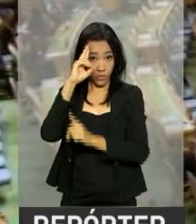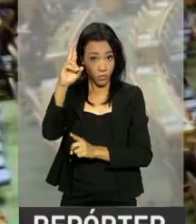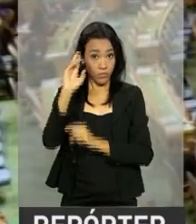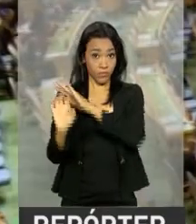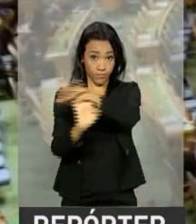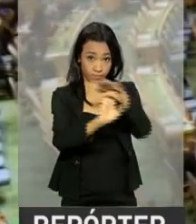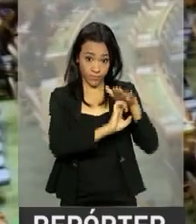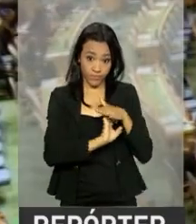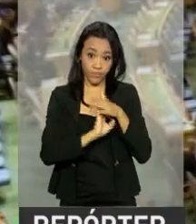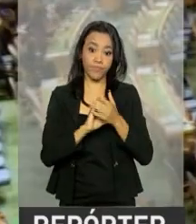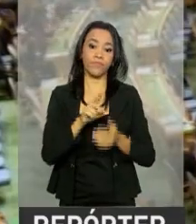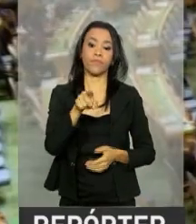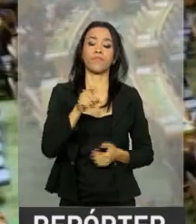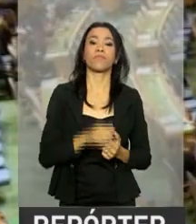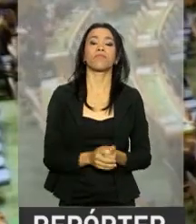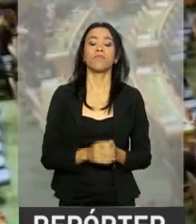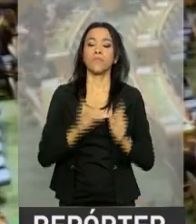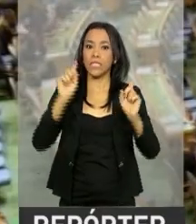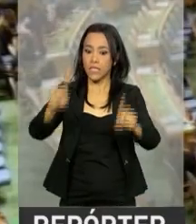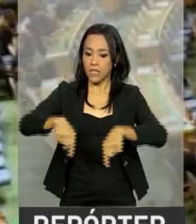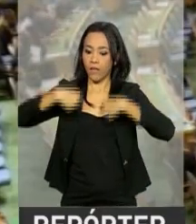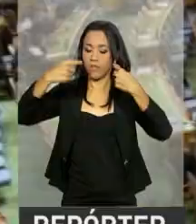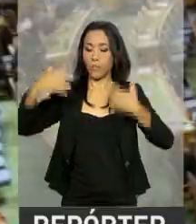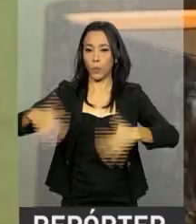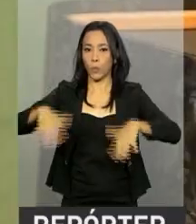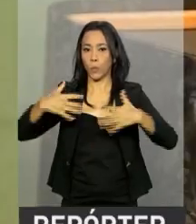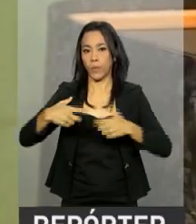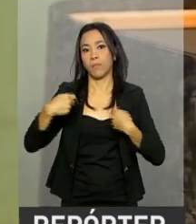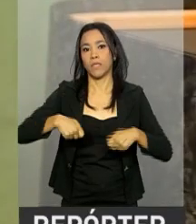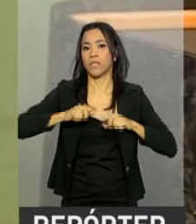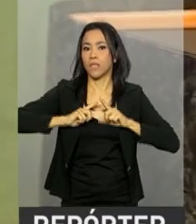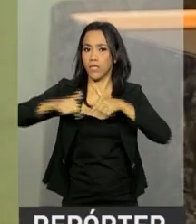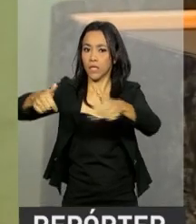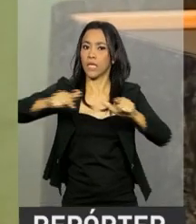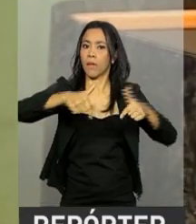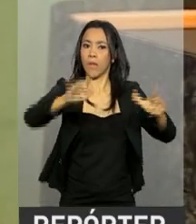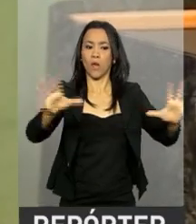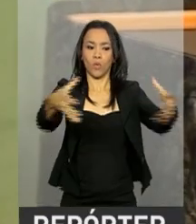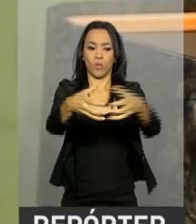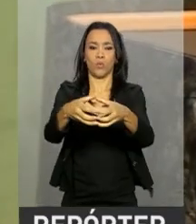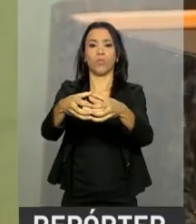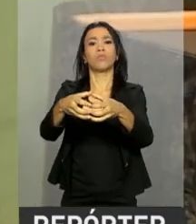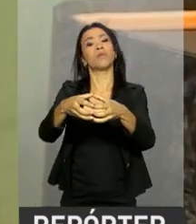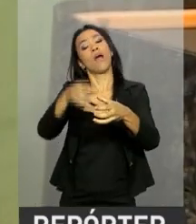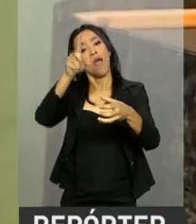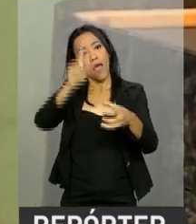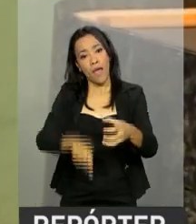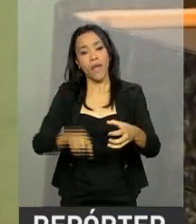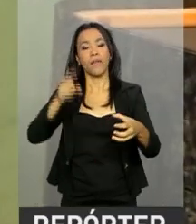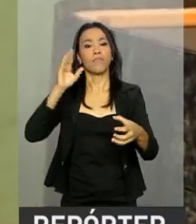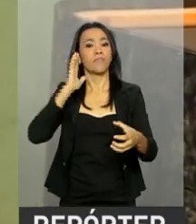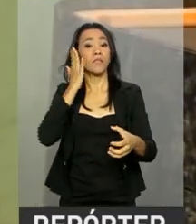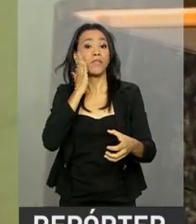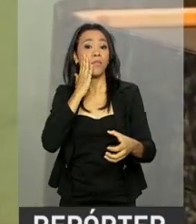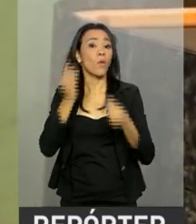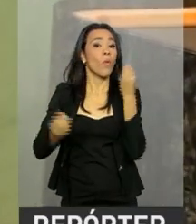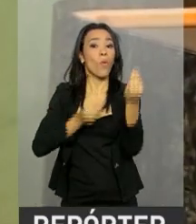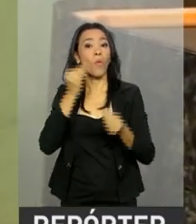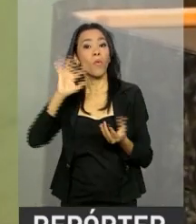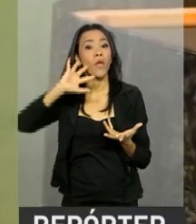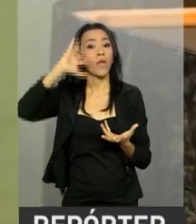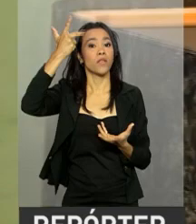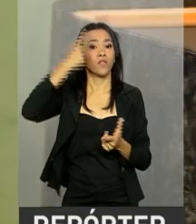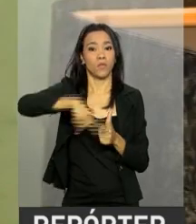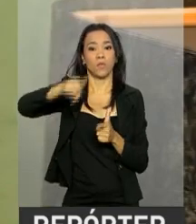empresários Um Desafio queige uma é assim que os países devem enfrentar a questão do clima estas foram as